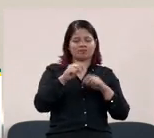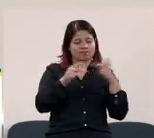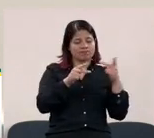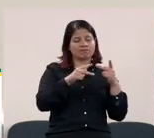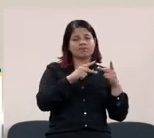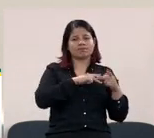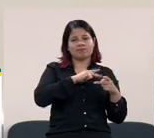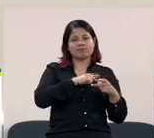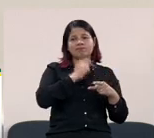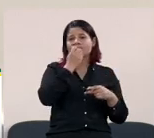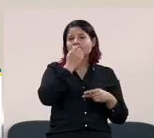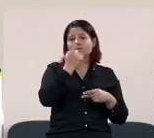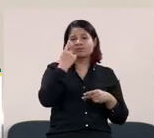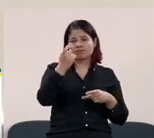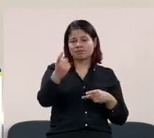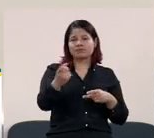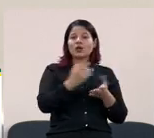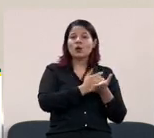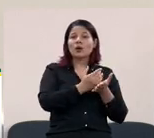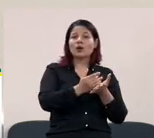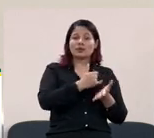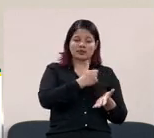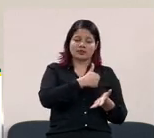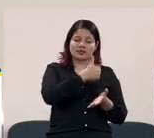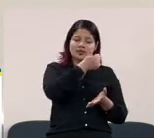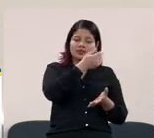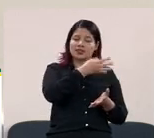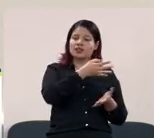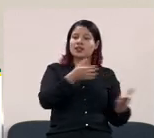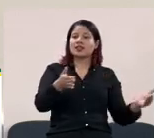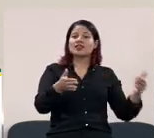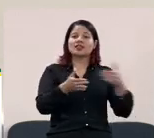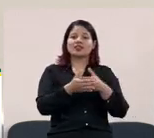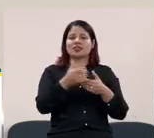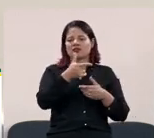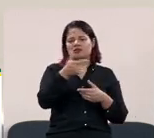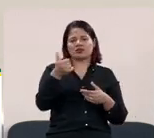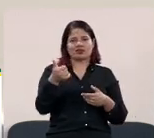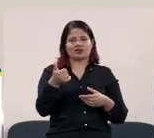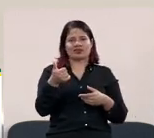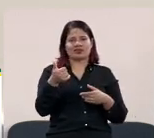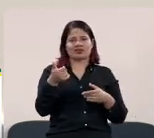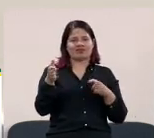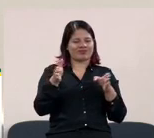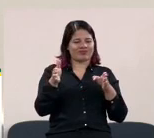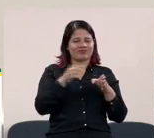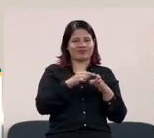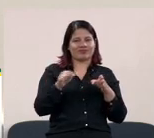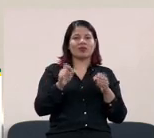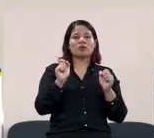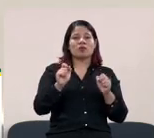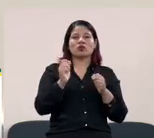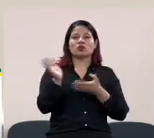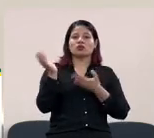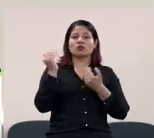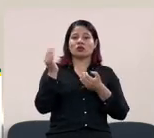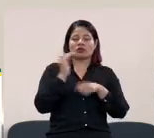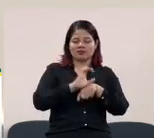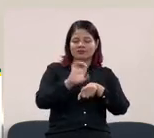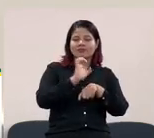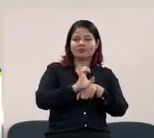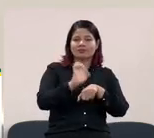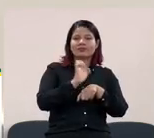que inicia aos 14 anos e foi estendida a 19, 21. E a gente percebe que há